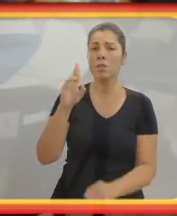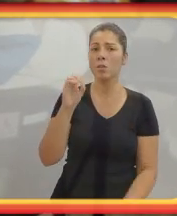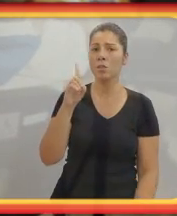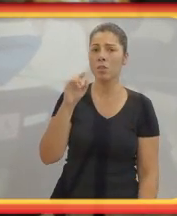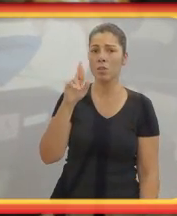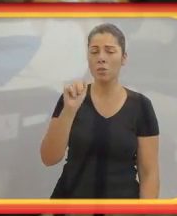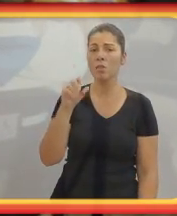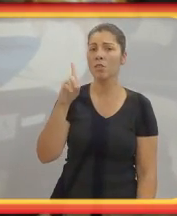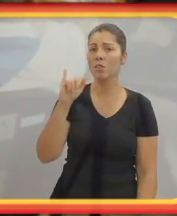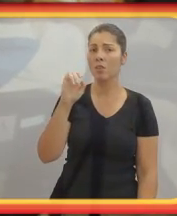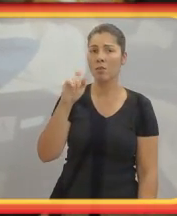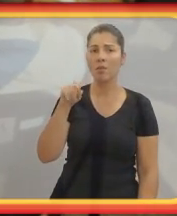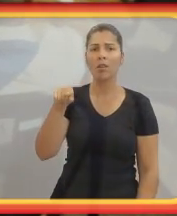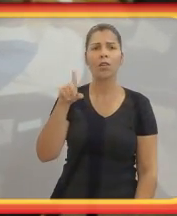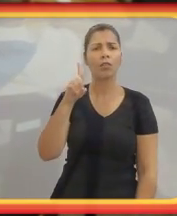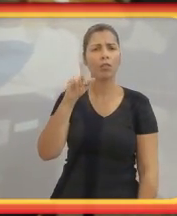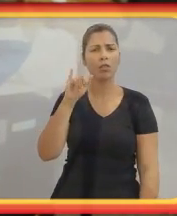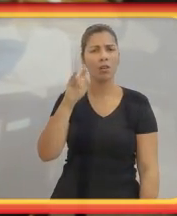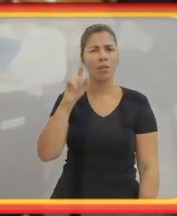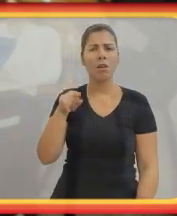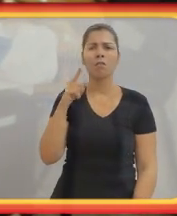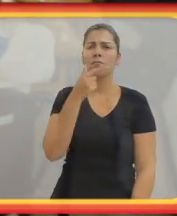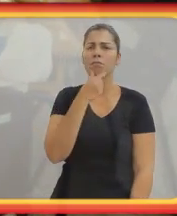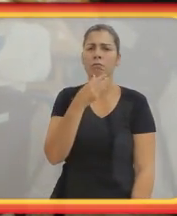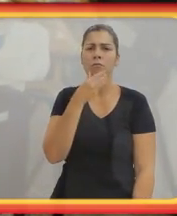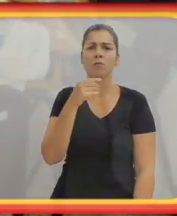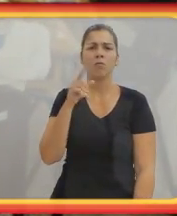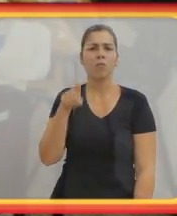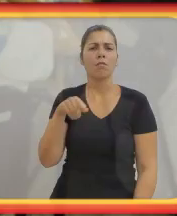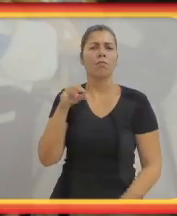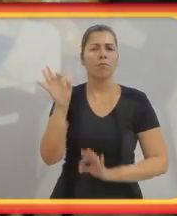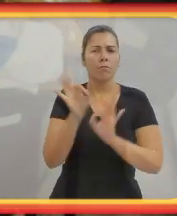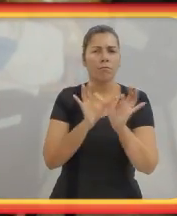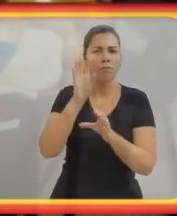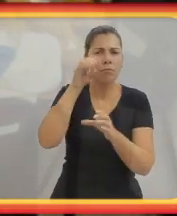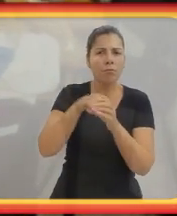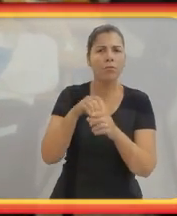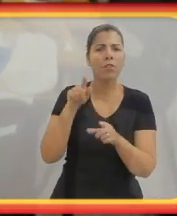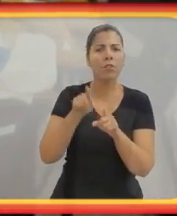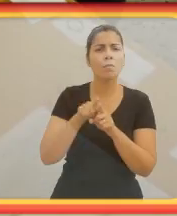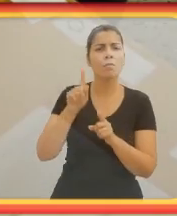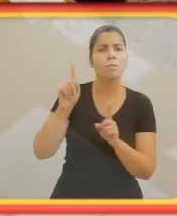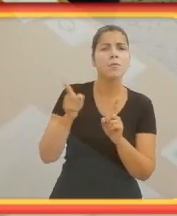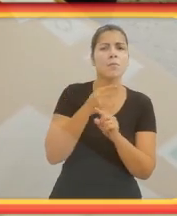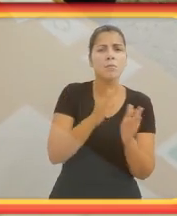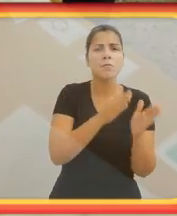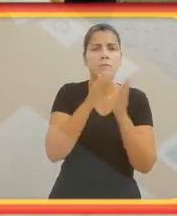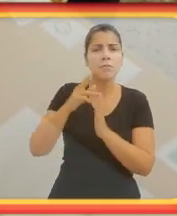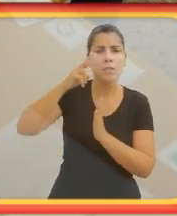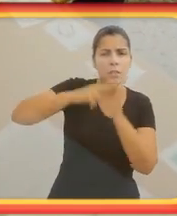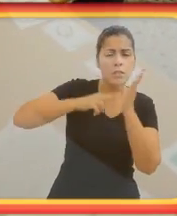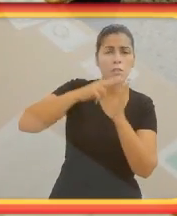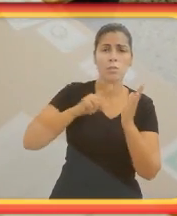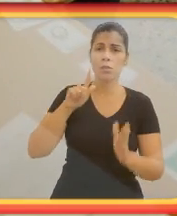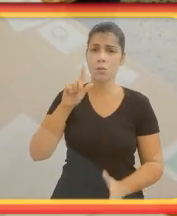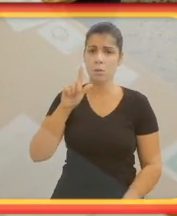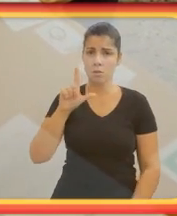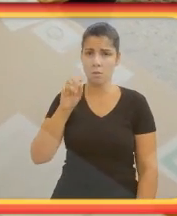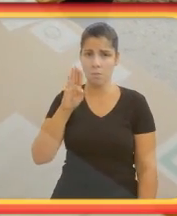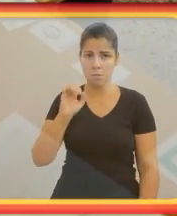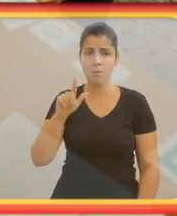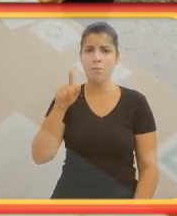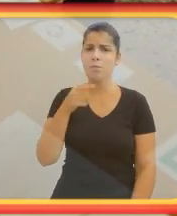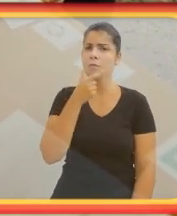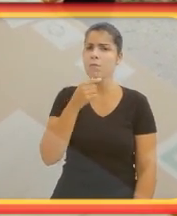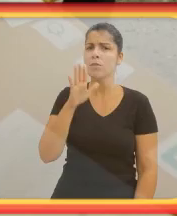Neste caso, podemos ver o trabalho com um menino da primeira série e outro do preparatório, Rodrigo e Diego. Diego é um menino